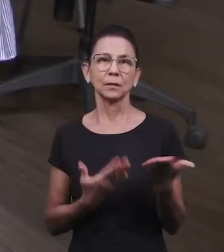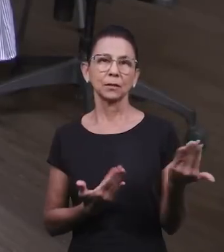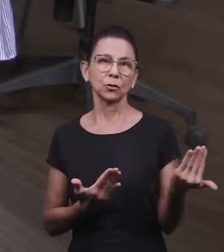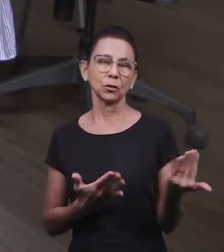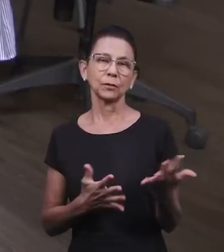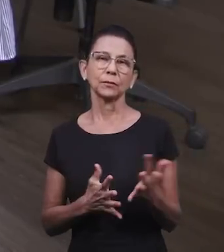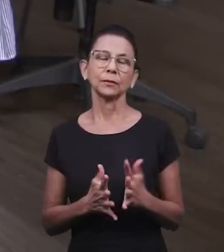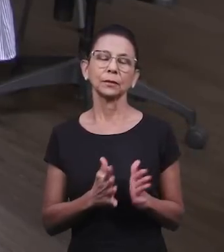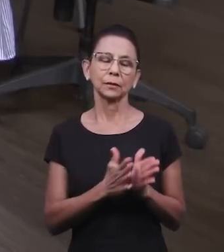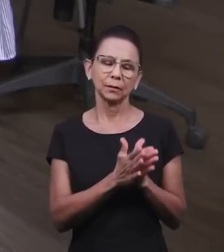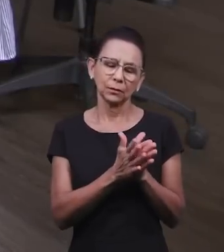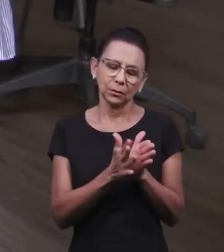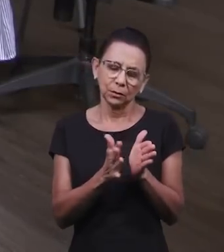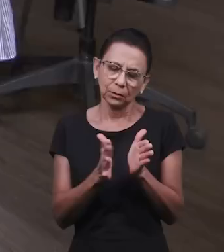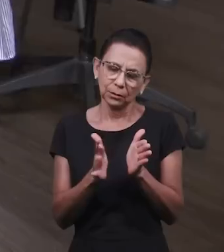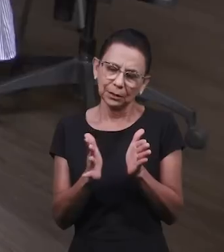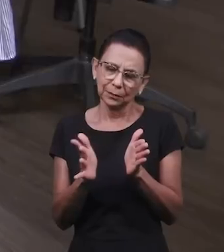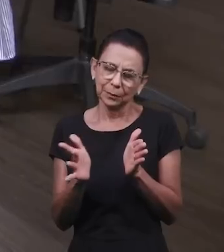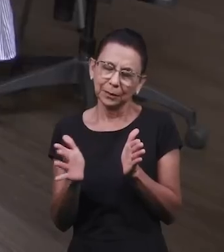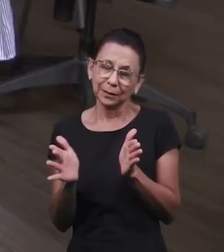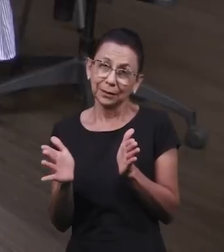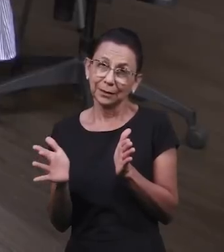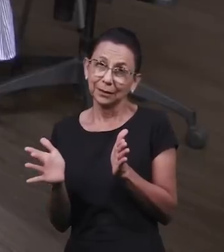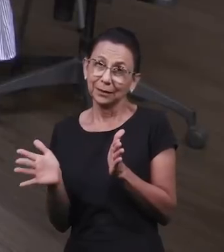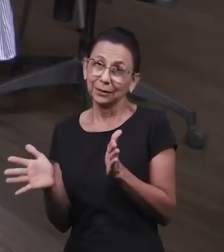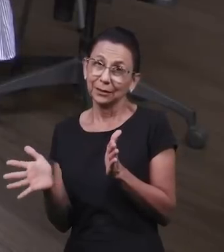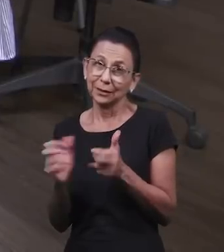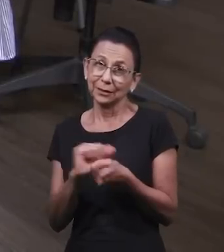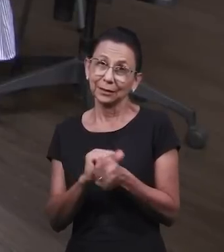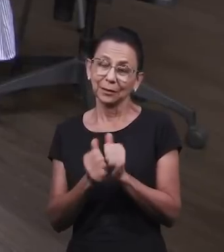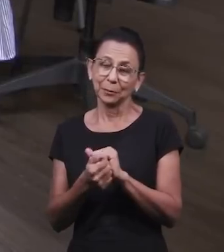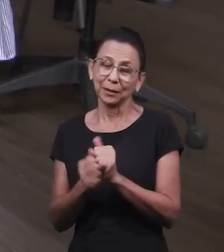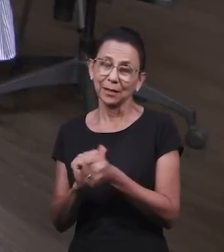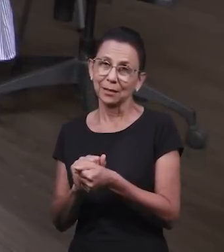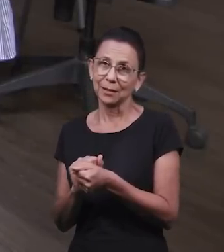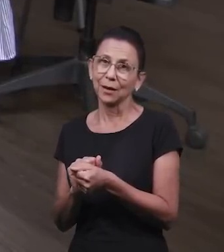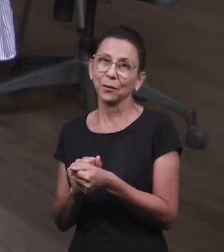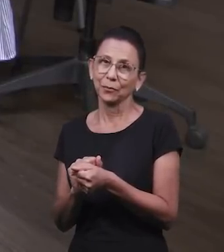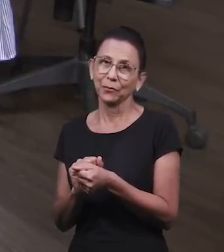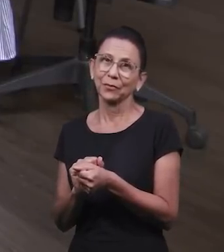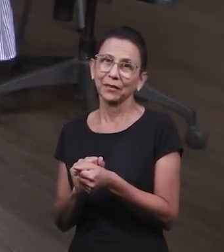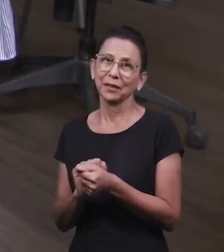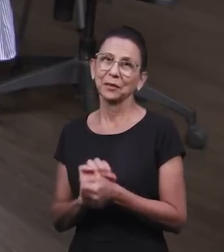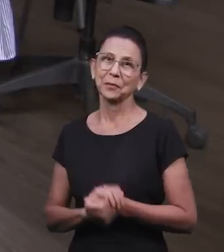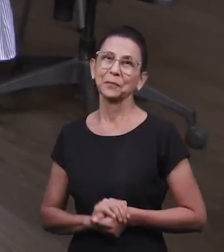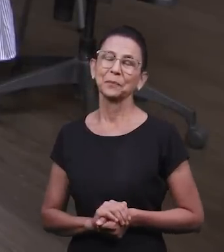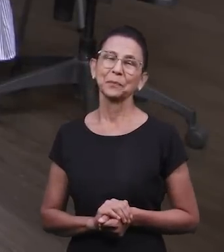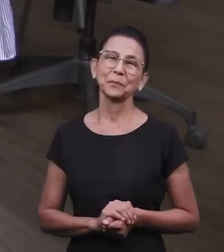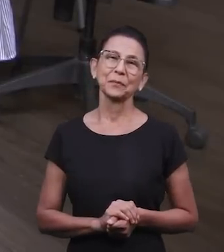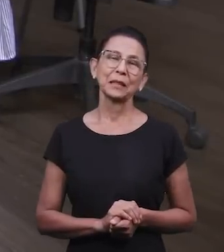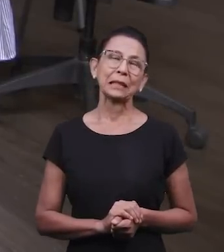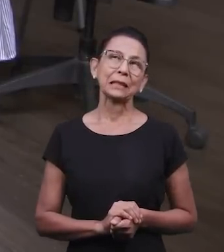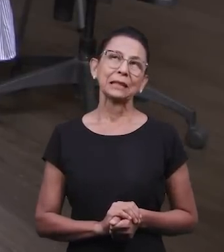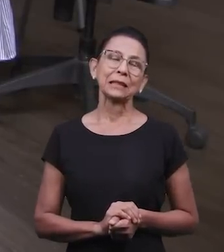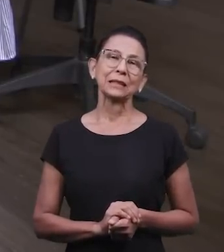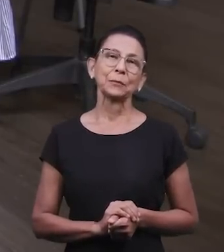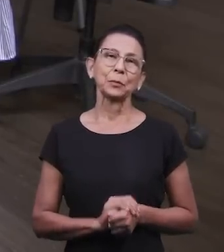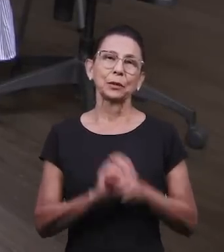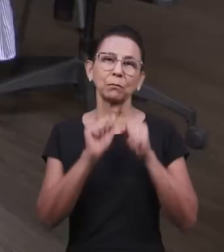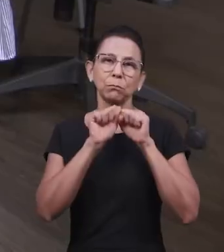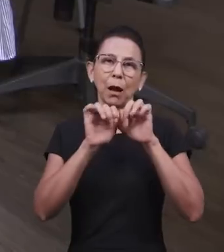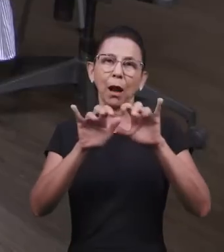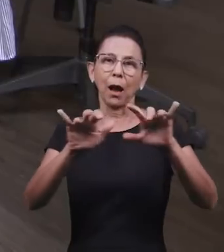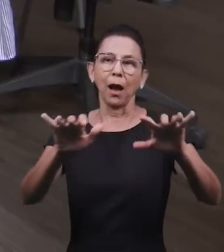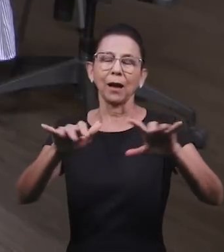toda essa adequação daquilo que se torna público. E eu